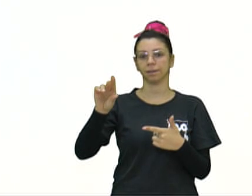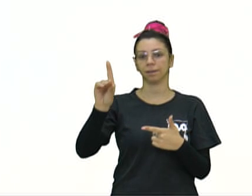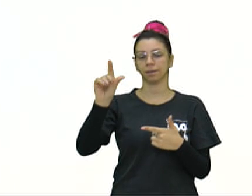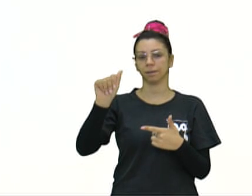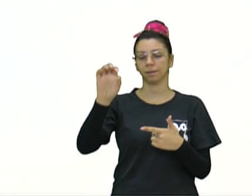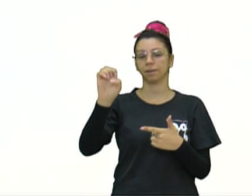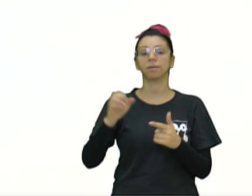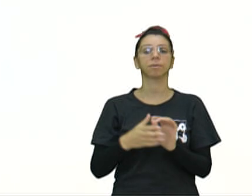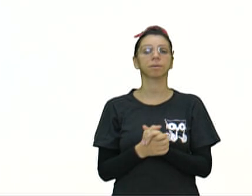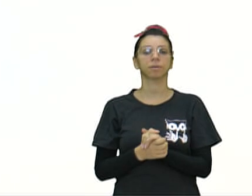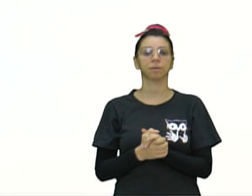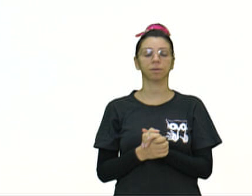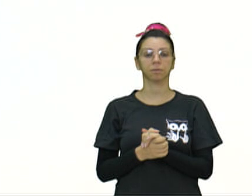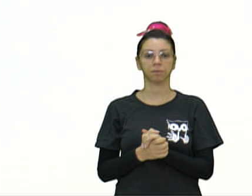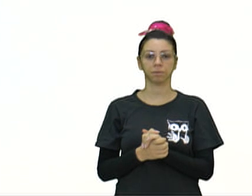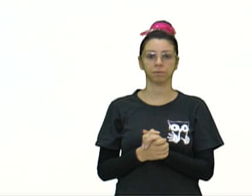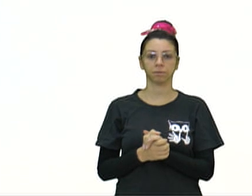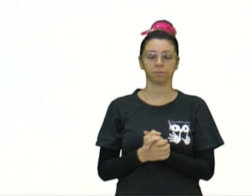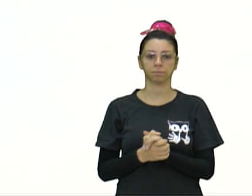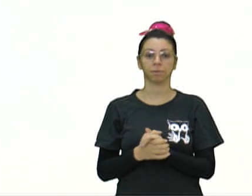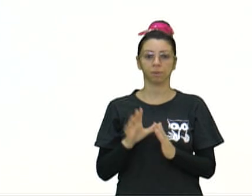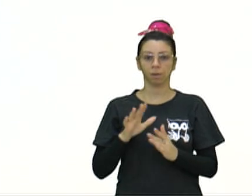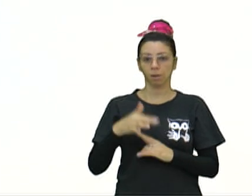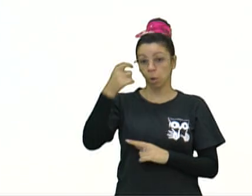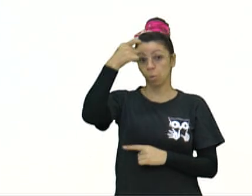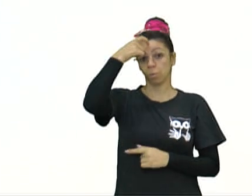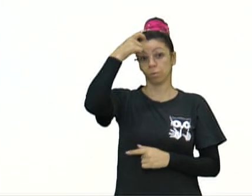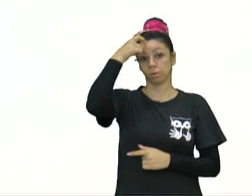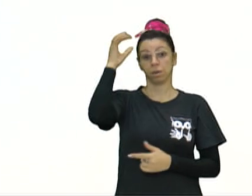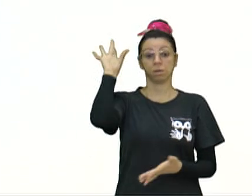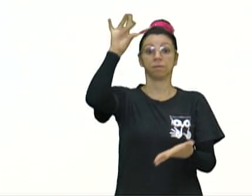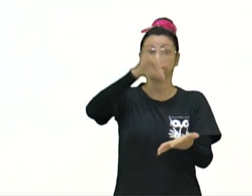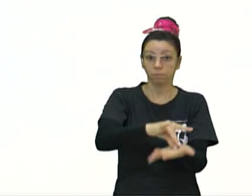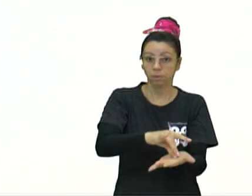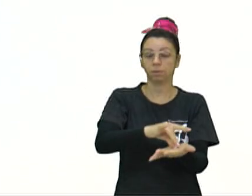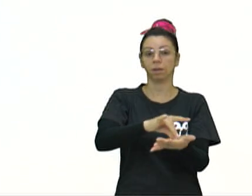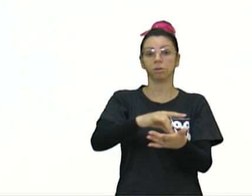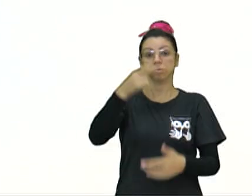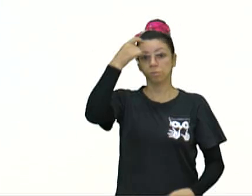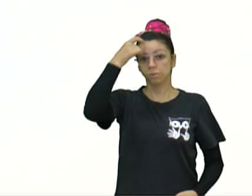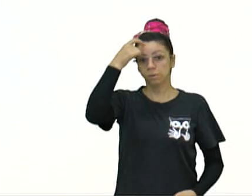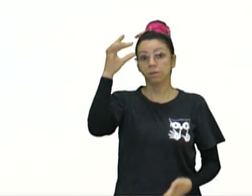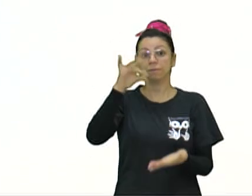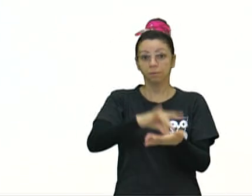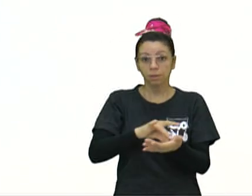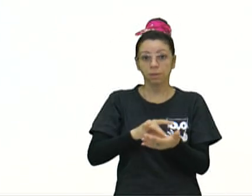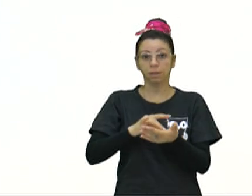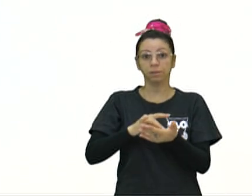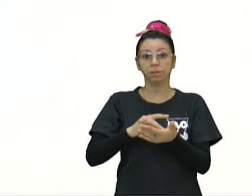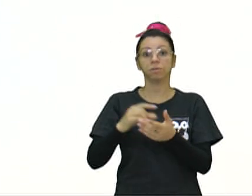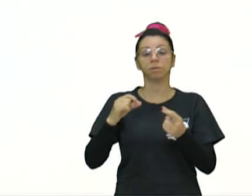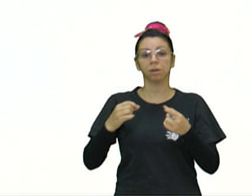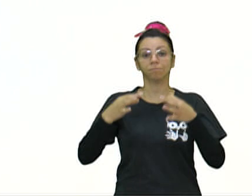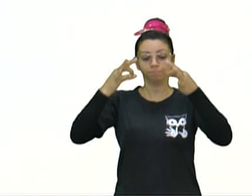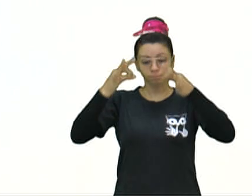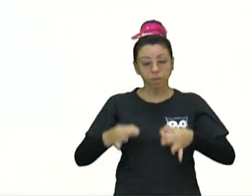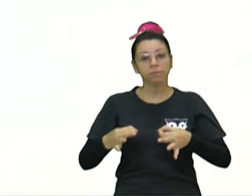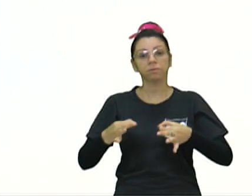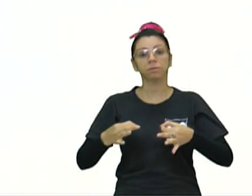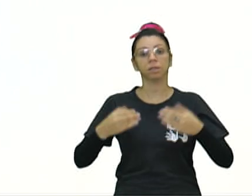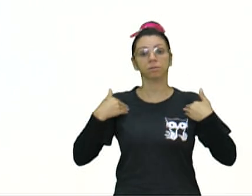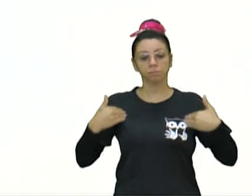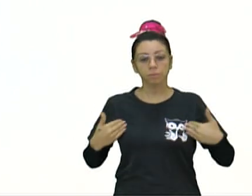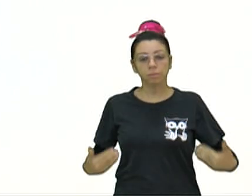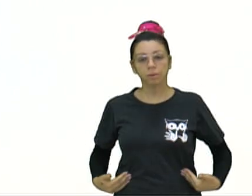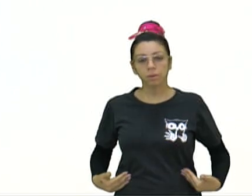de ser íntegro, de ser honesto, ter retidão de caráter. É uma característica que pode ser definida no aspecto moral